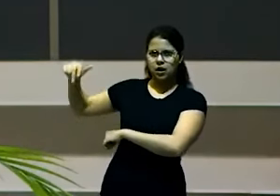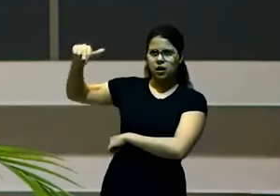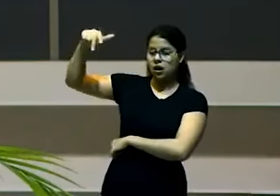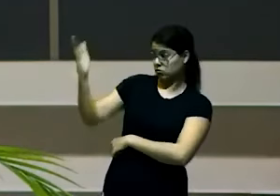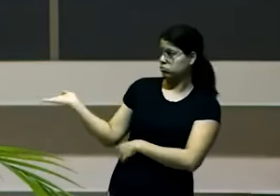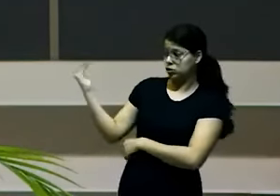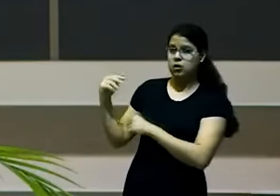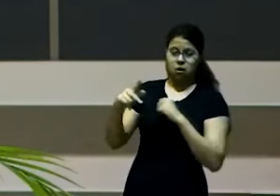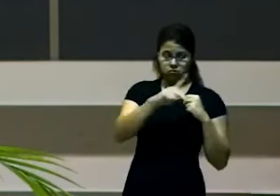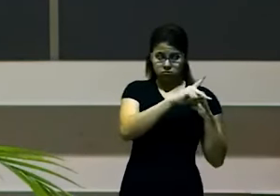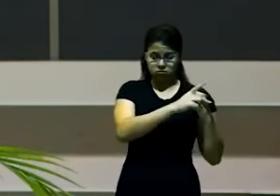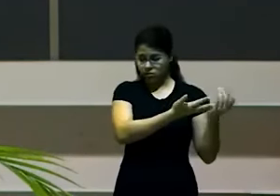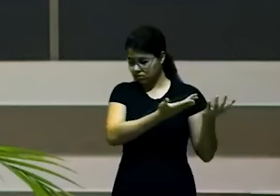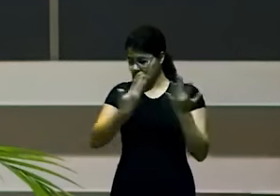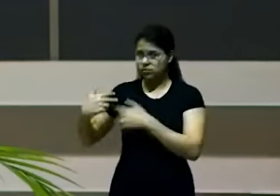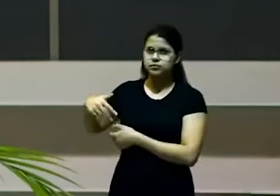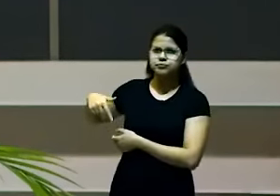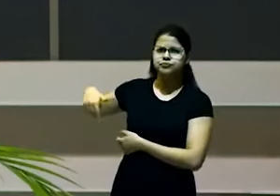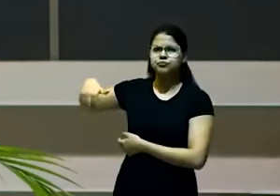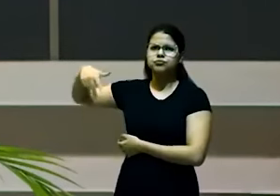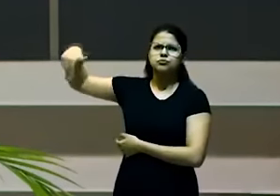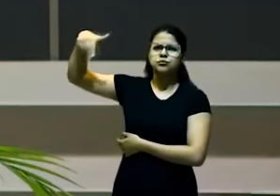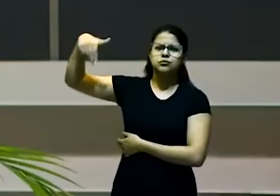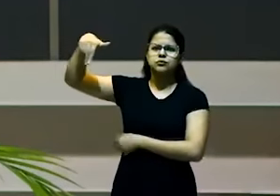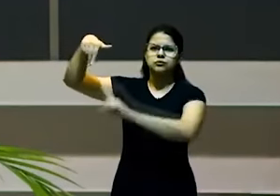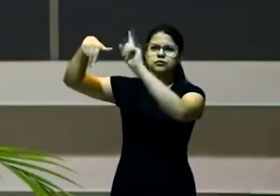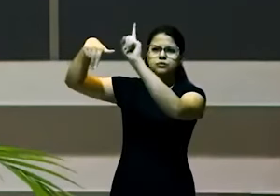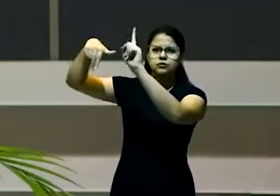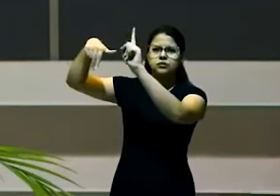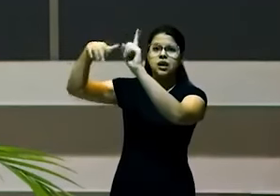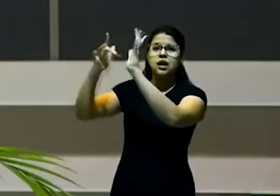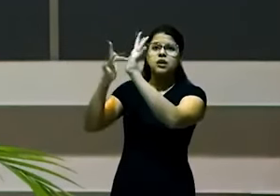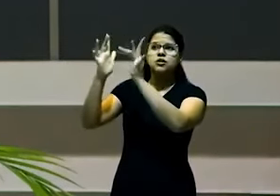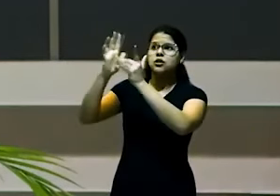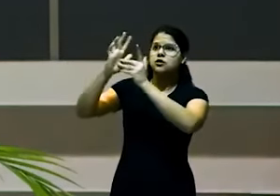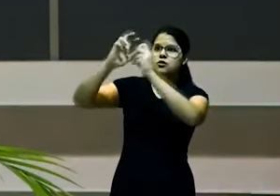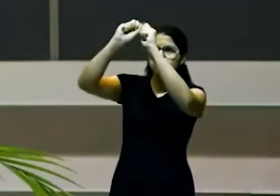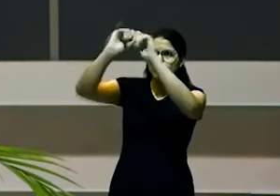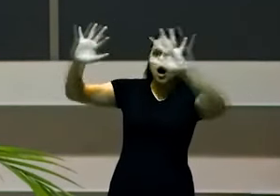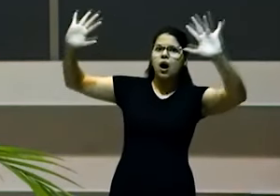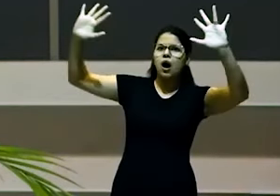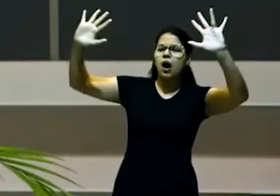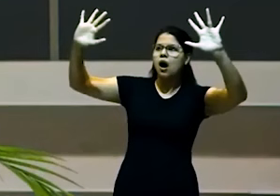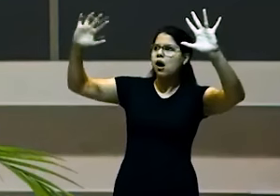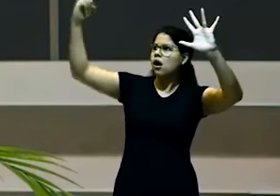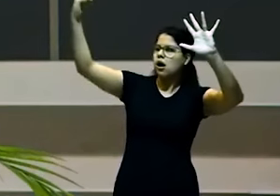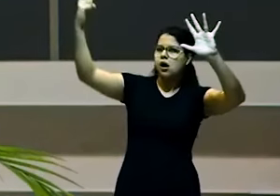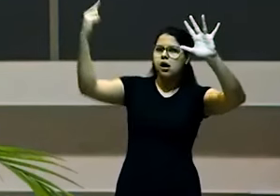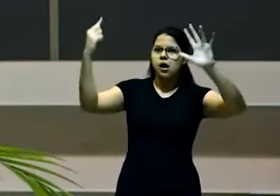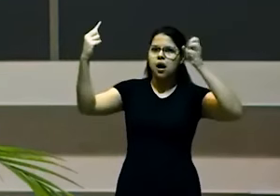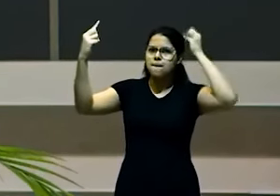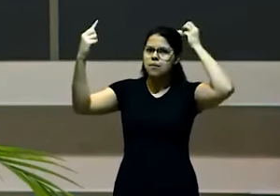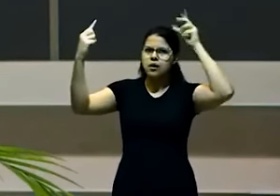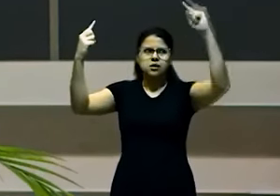e naquele momento da transfiguração quando apareceu Moisés e Elias Pedro querendo resolver tudo do